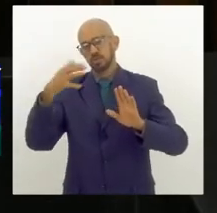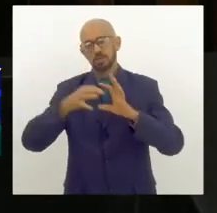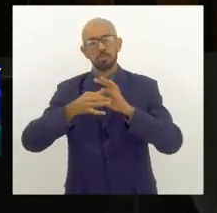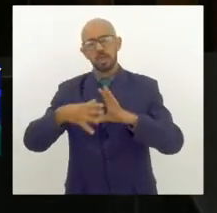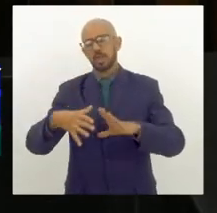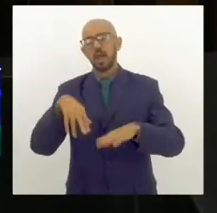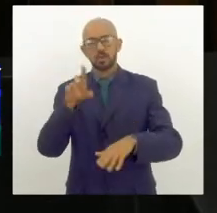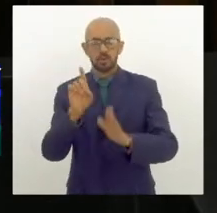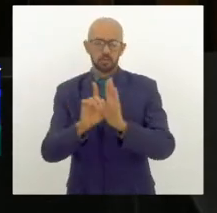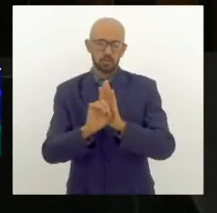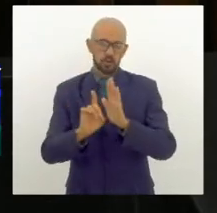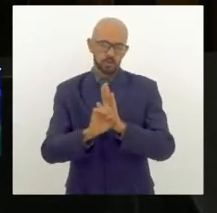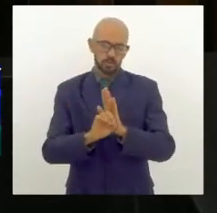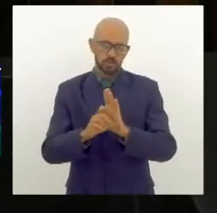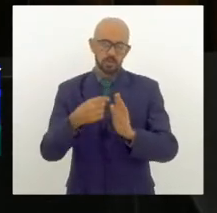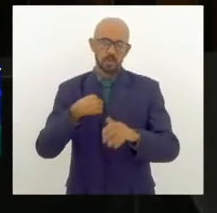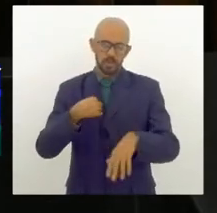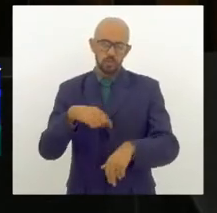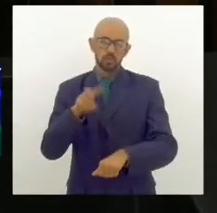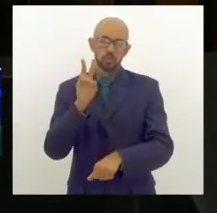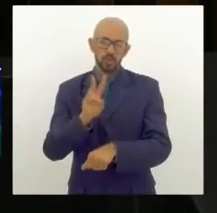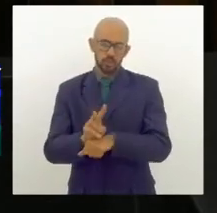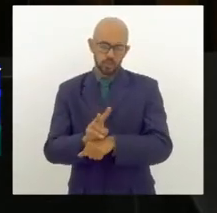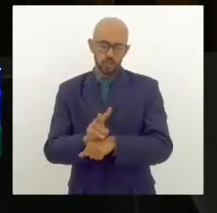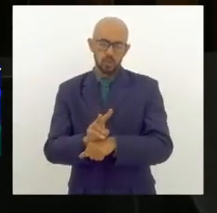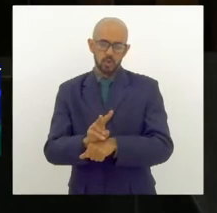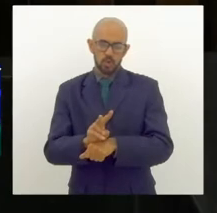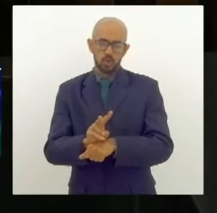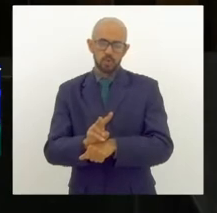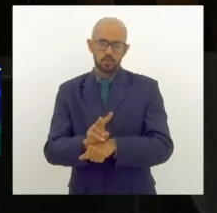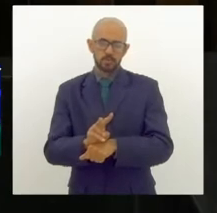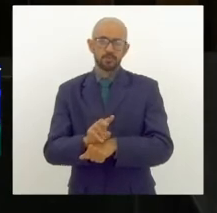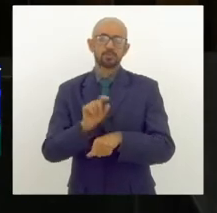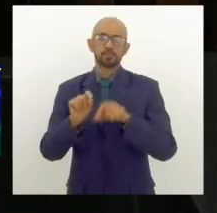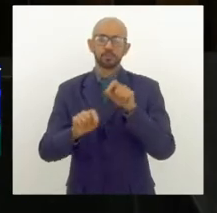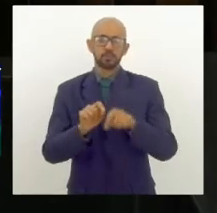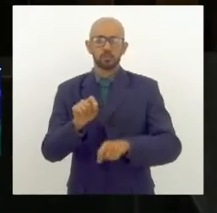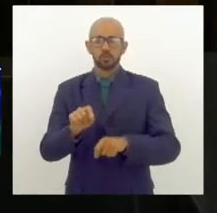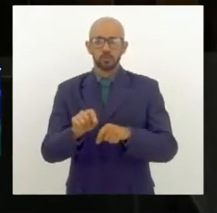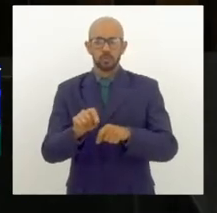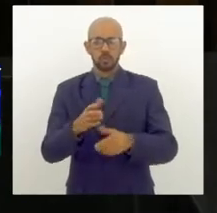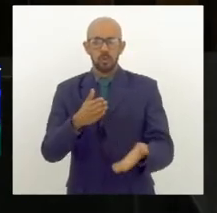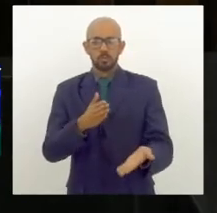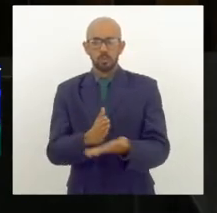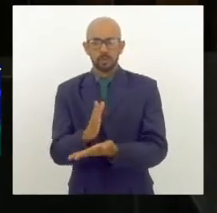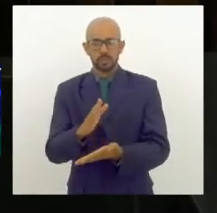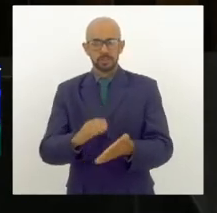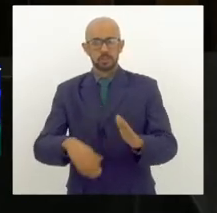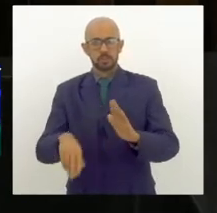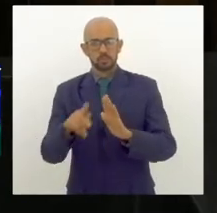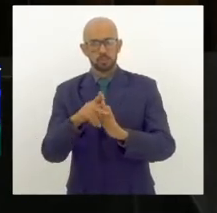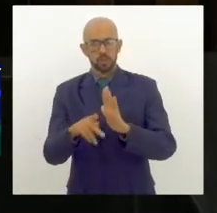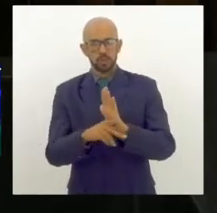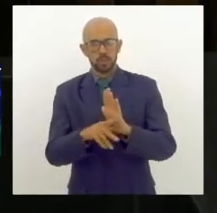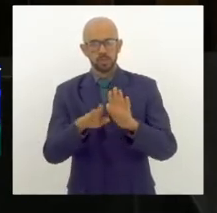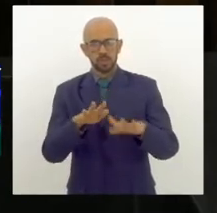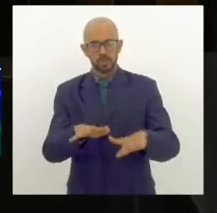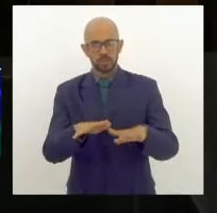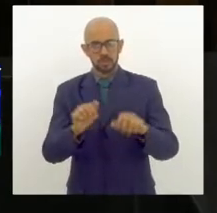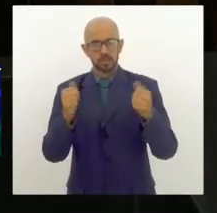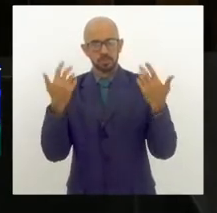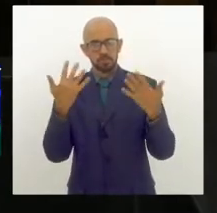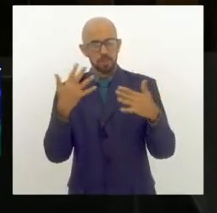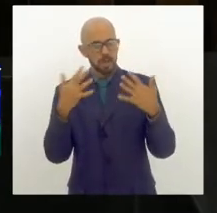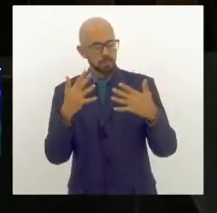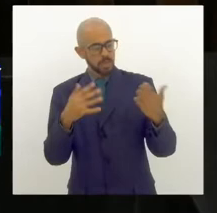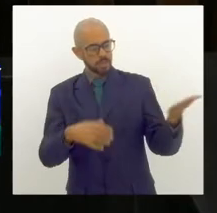sou um defensor, através do meu mandato, que nós possamos, através de projetos, da aprovação de projetos dessa envergadura, e mais uma vez, parabenizar a